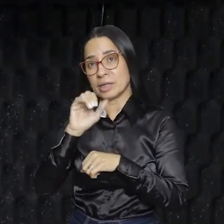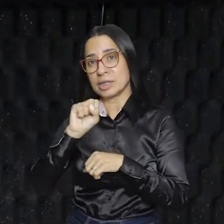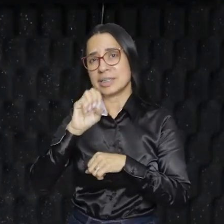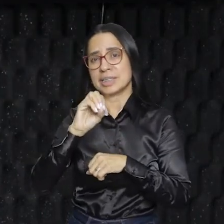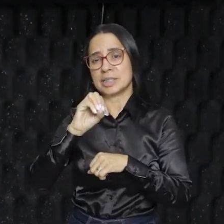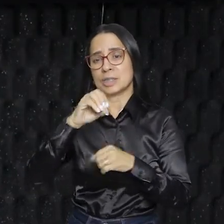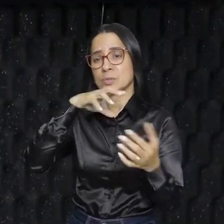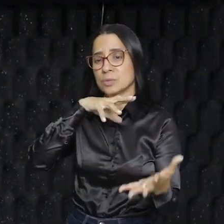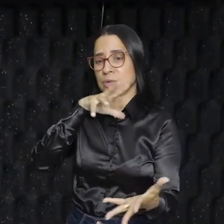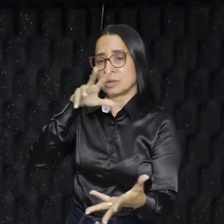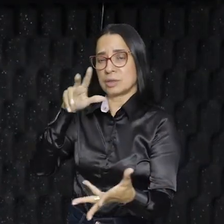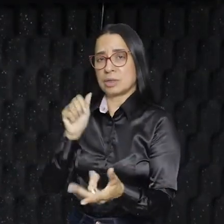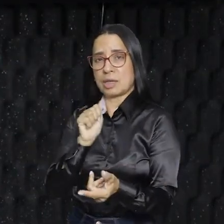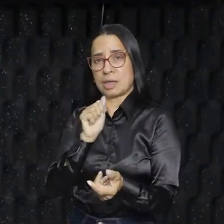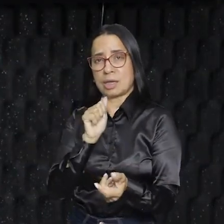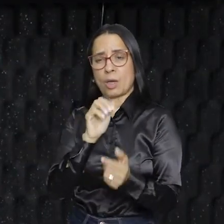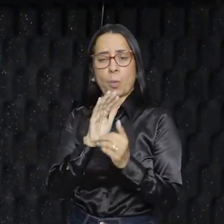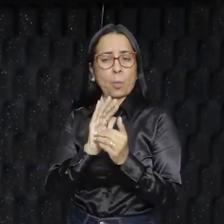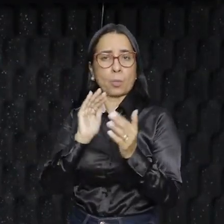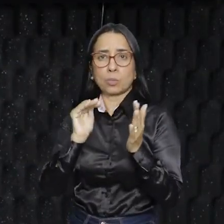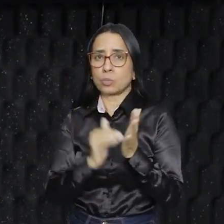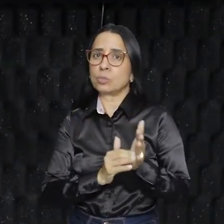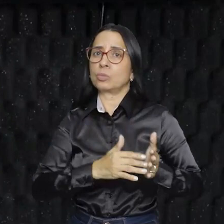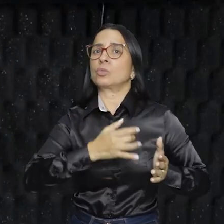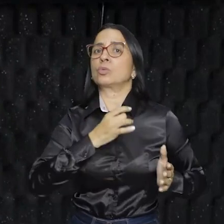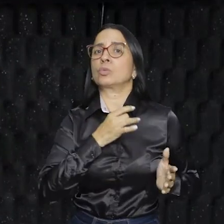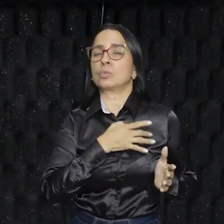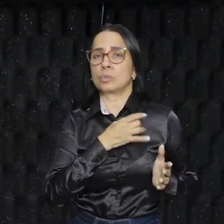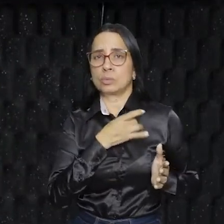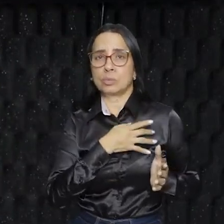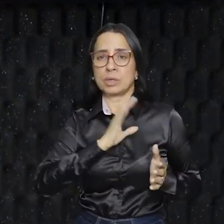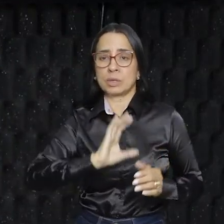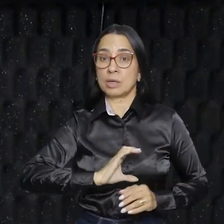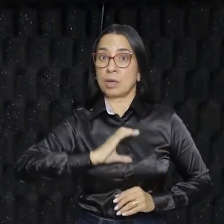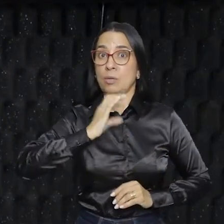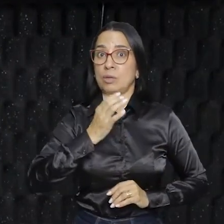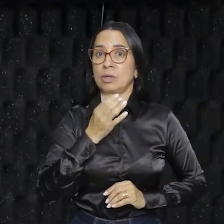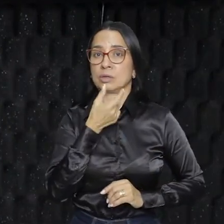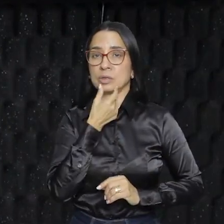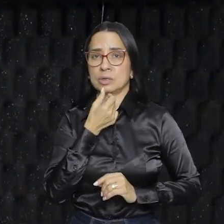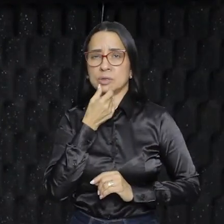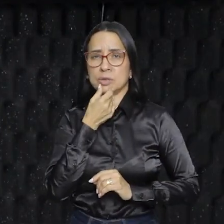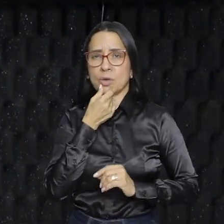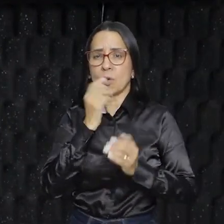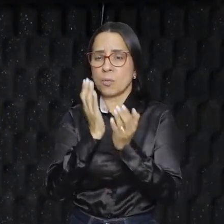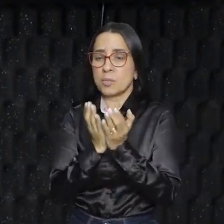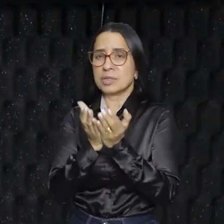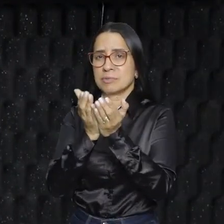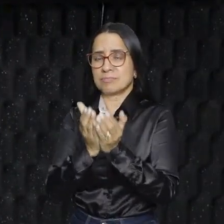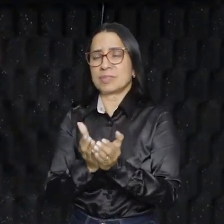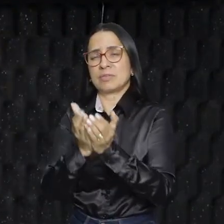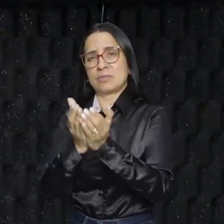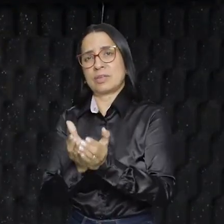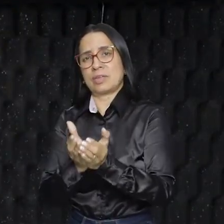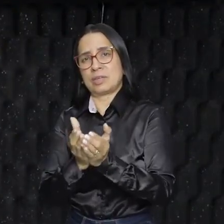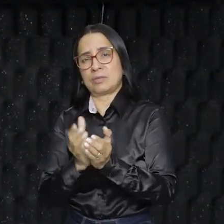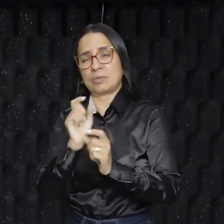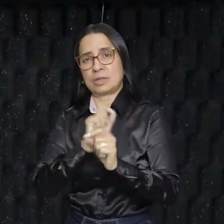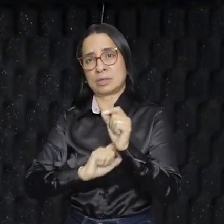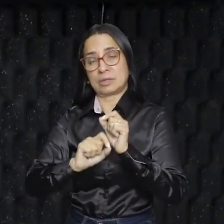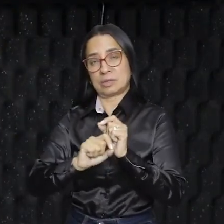o medo e coragem desses homens que vieram nessas navegações e seu espírito